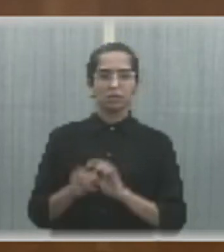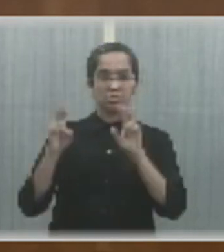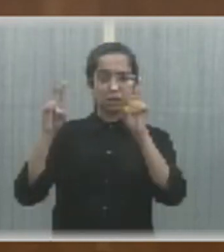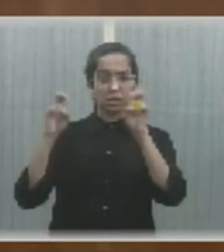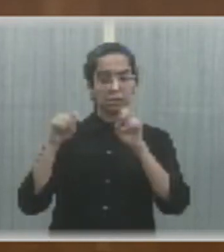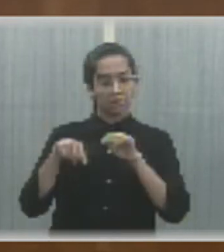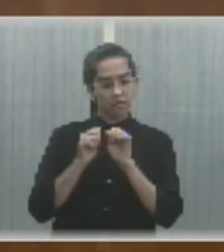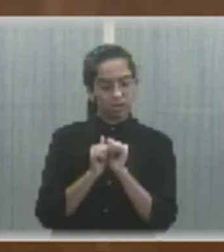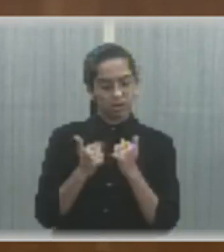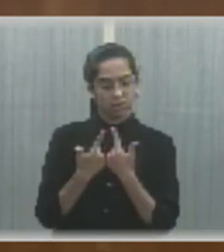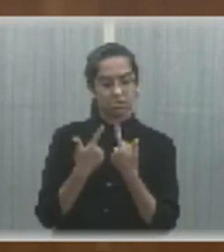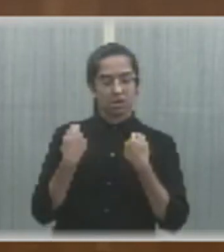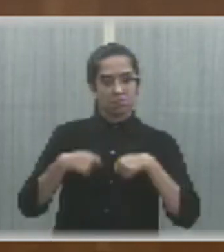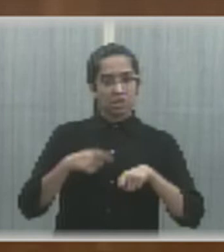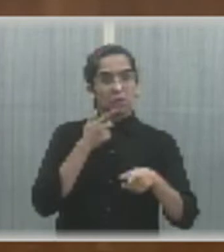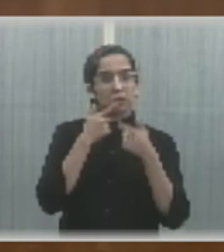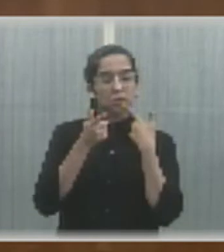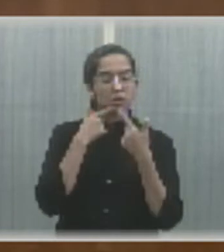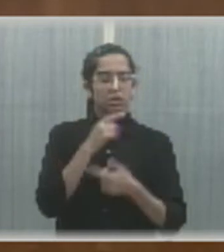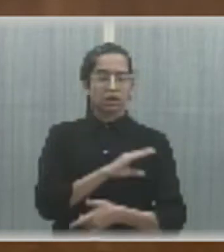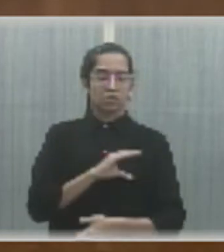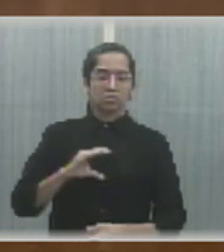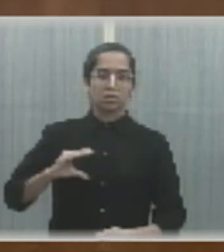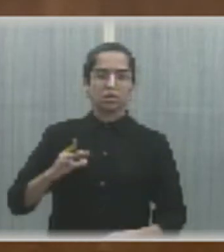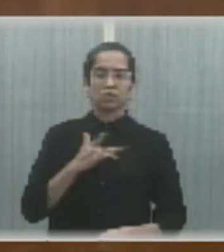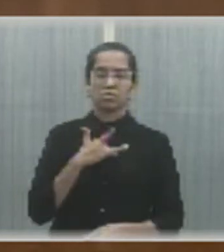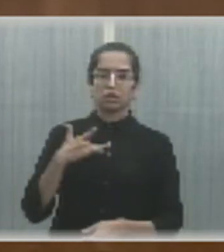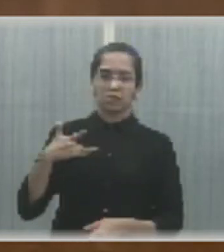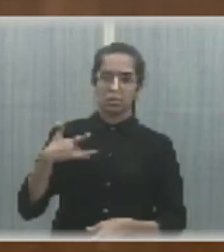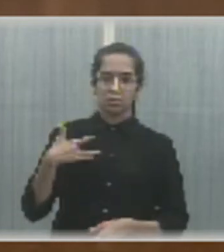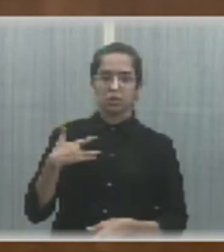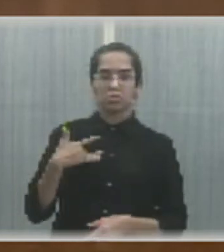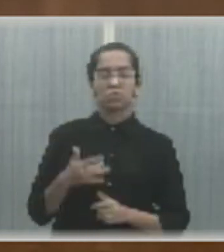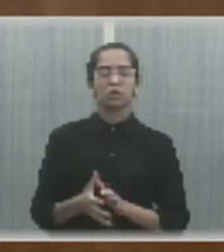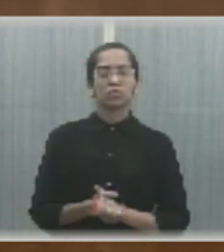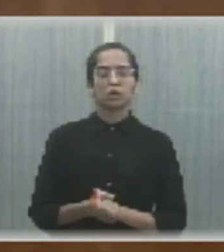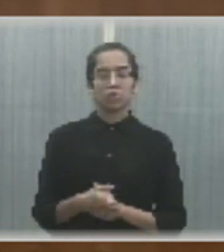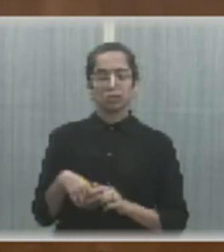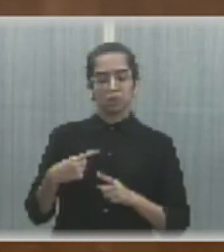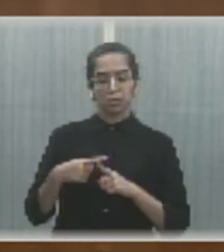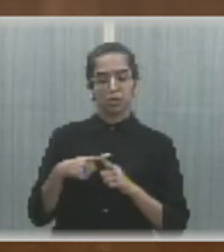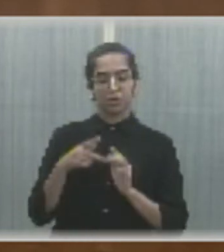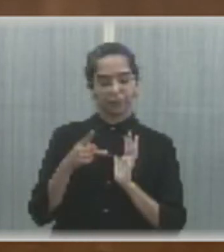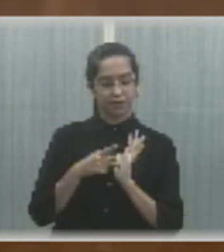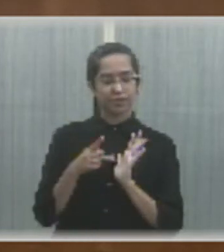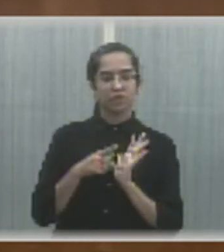tem que se debruçar, as comissões, a comissão de saúde, porque, de fato,